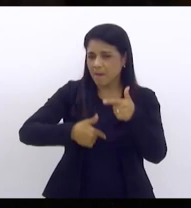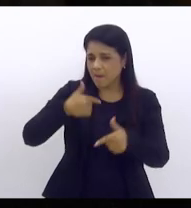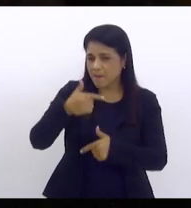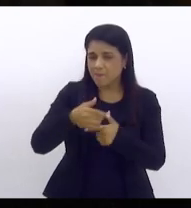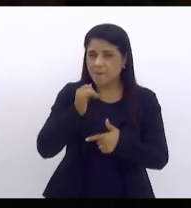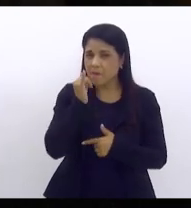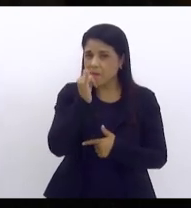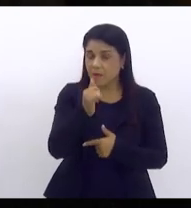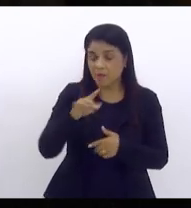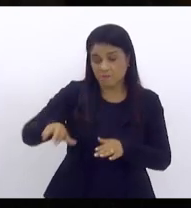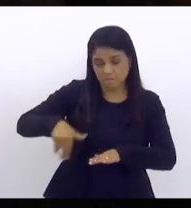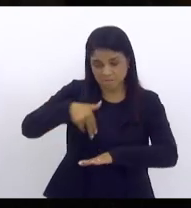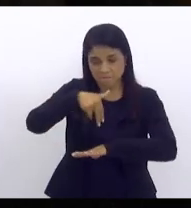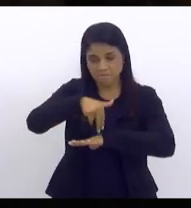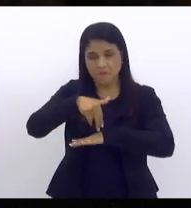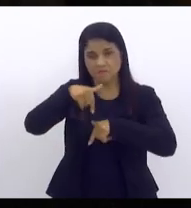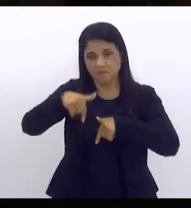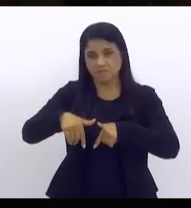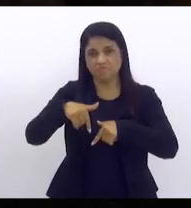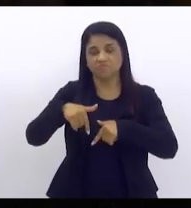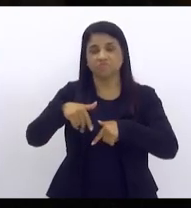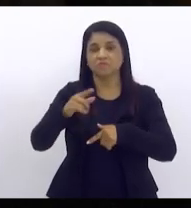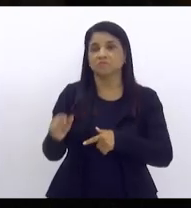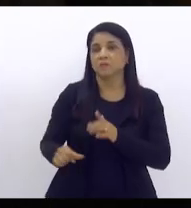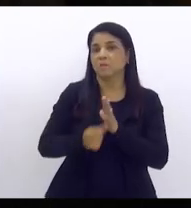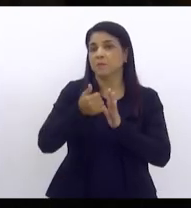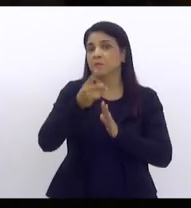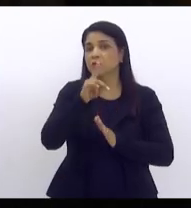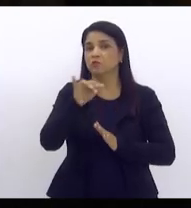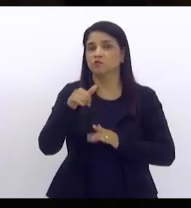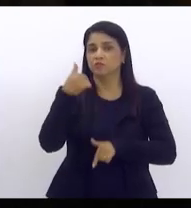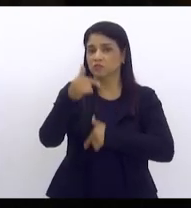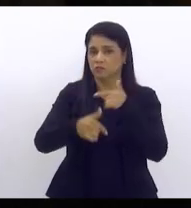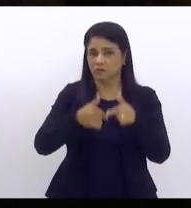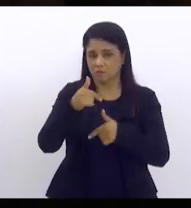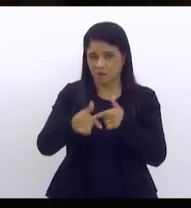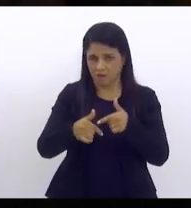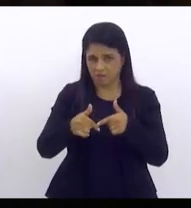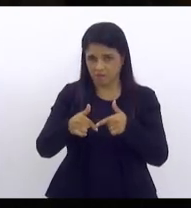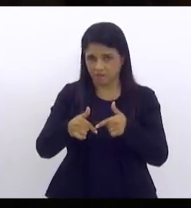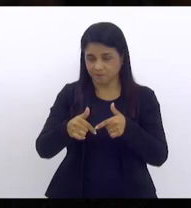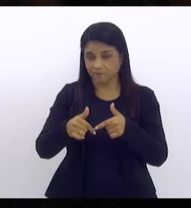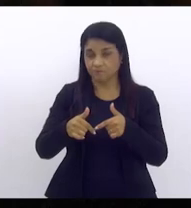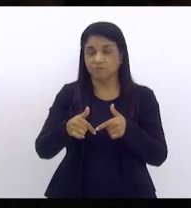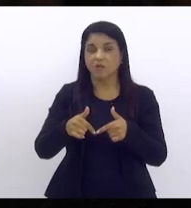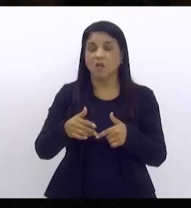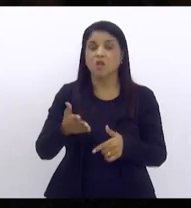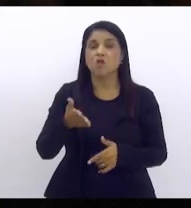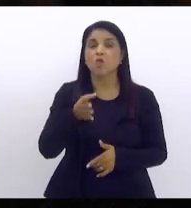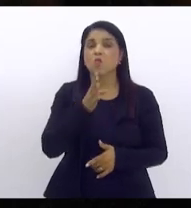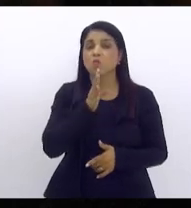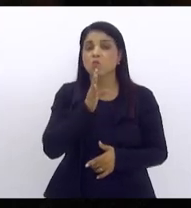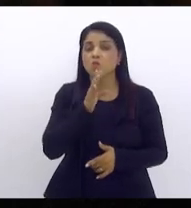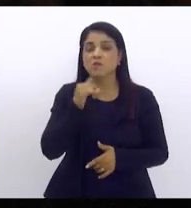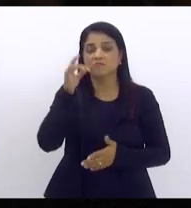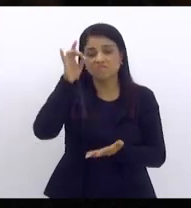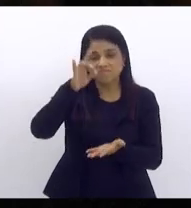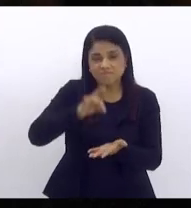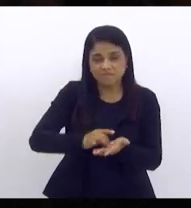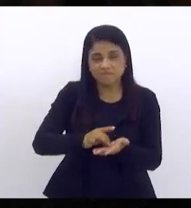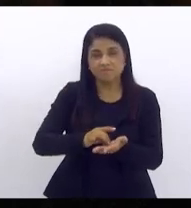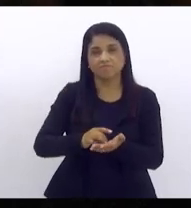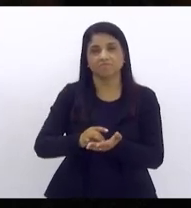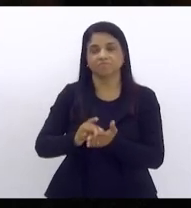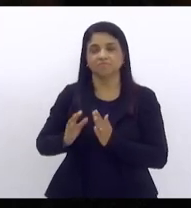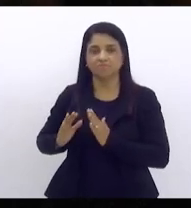o primeiro dia aqui na Assembleia Legislativa. Mas faço, senhor presidente, não só por conhecer a realidade das